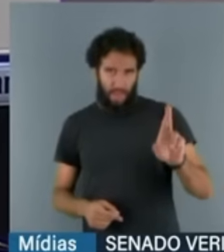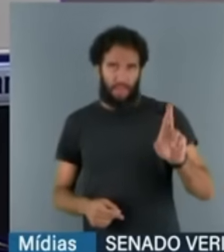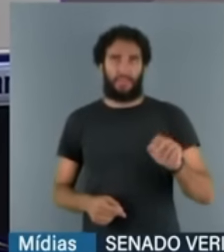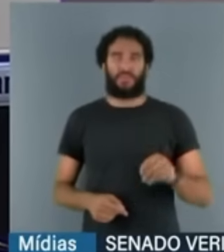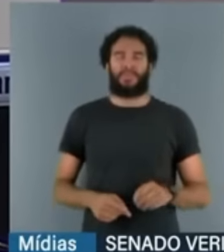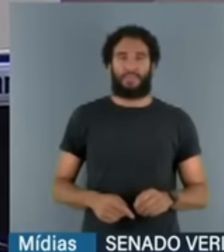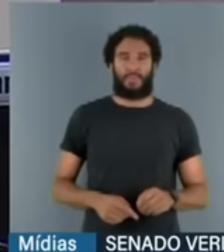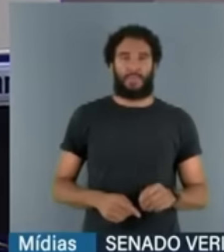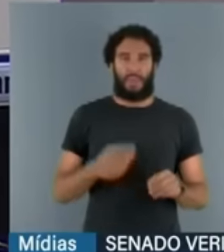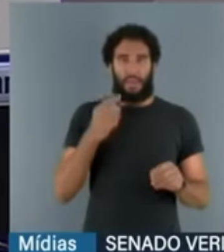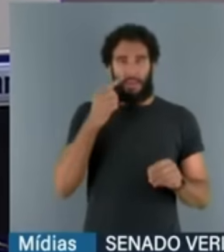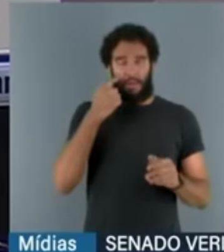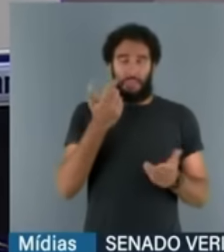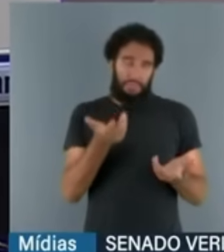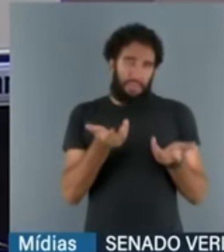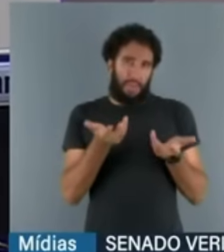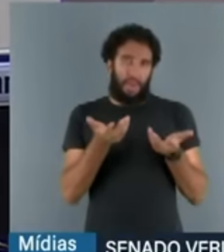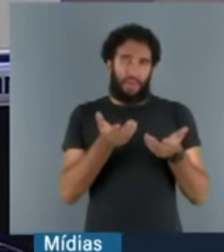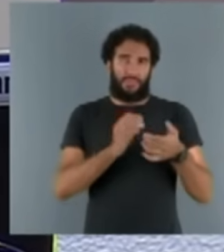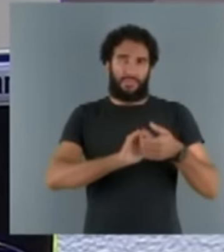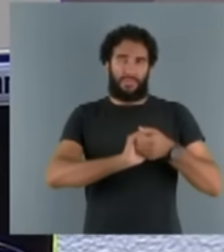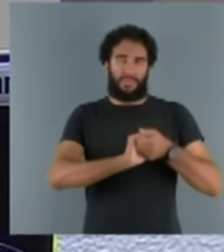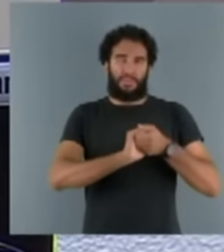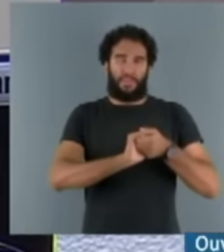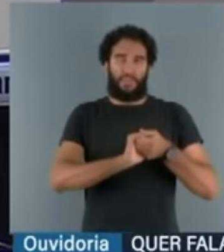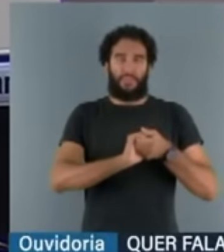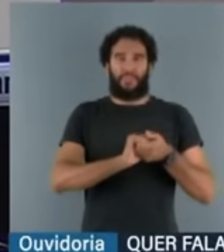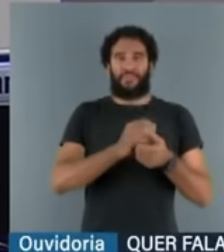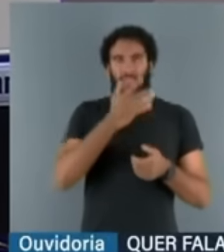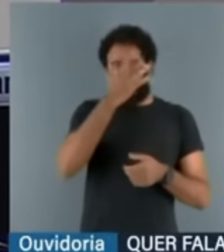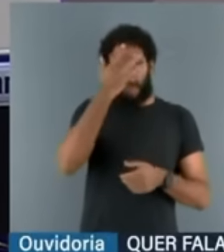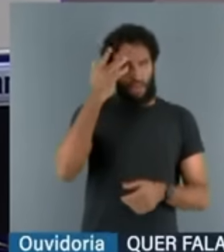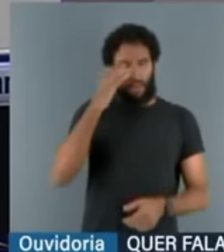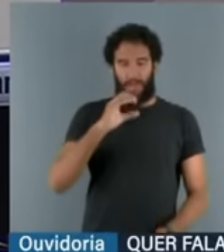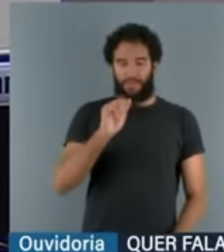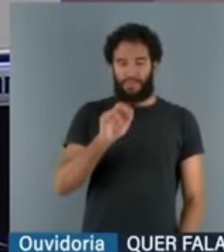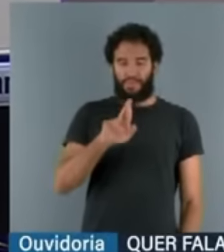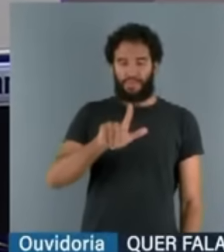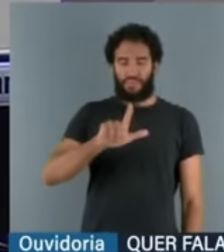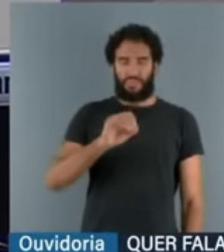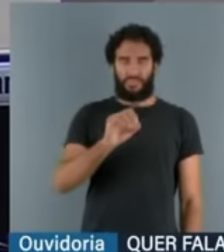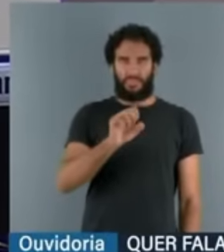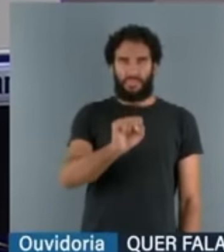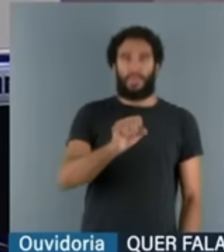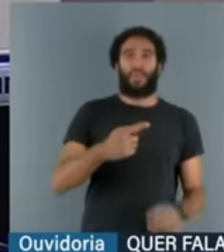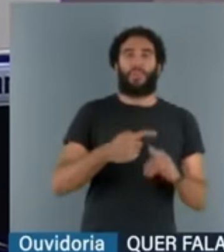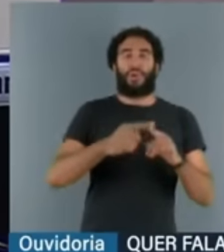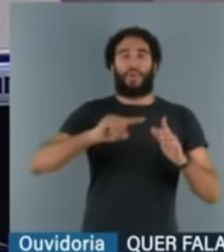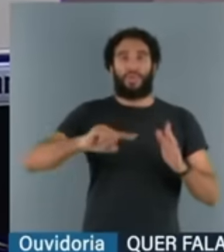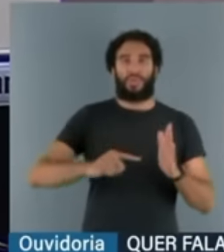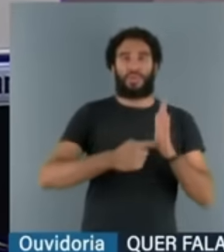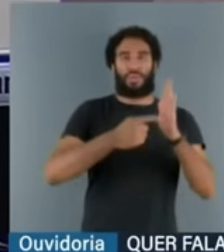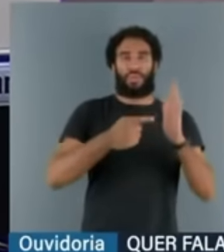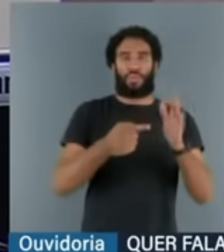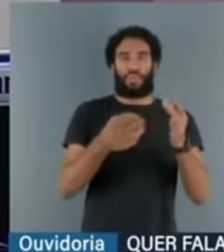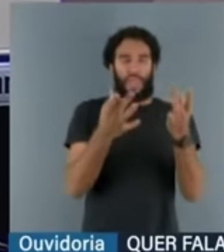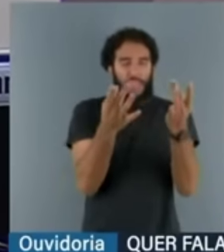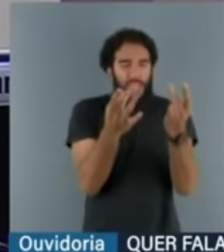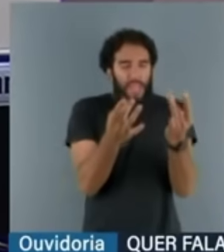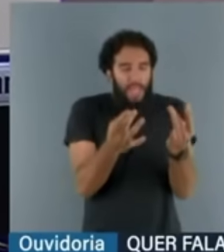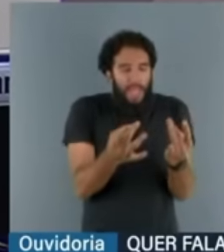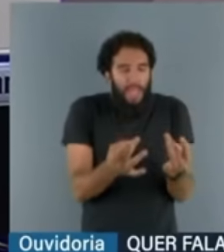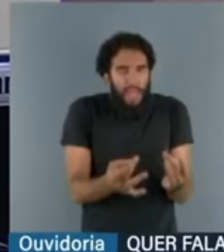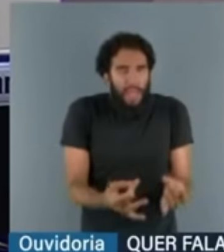denúncia que eu queria até cumprimentar o doutor Carlos Frederico Santos, que é uma denúncia muito embasada, não é,